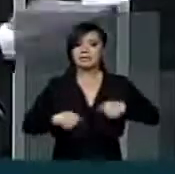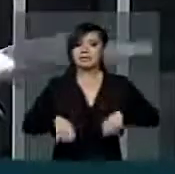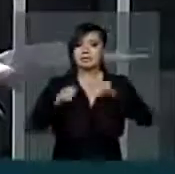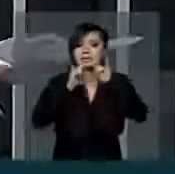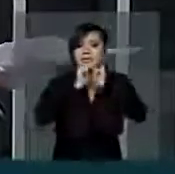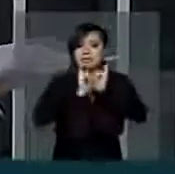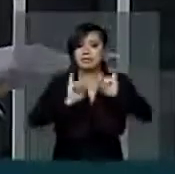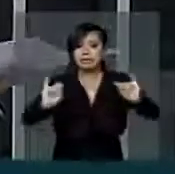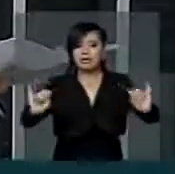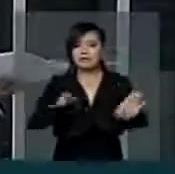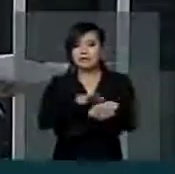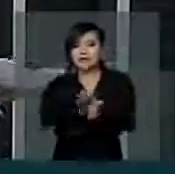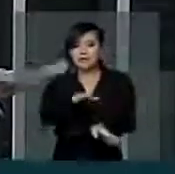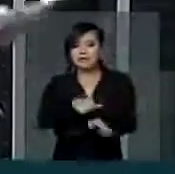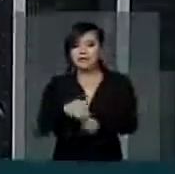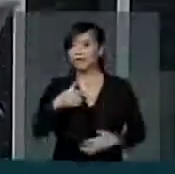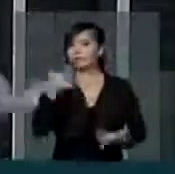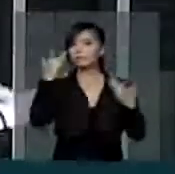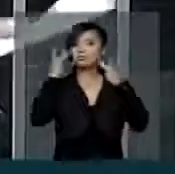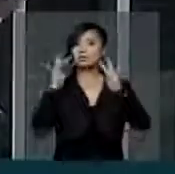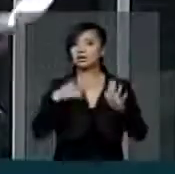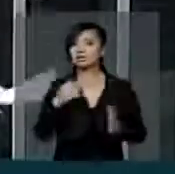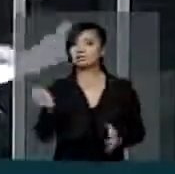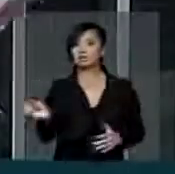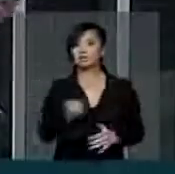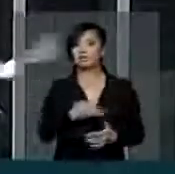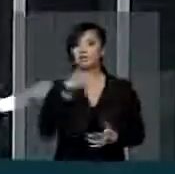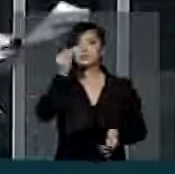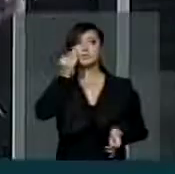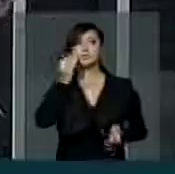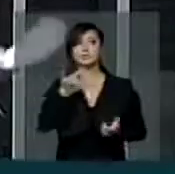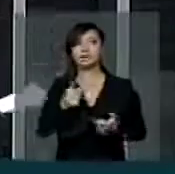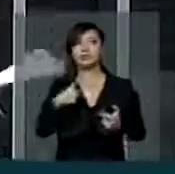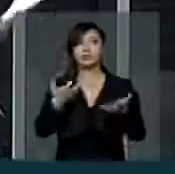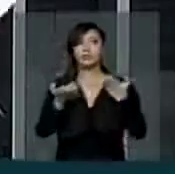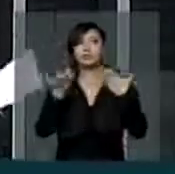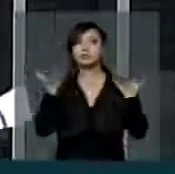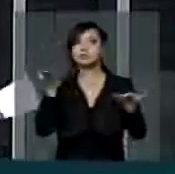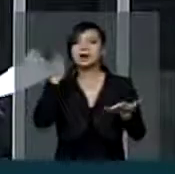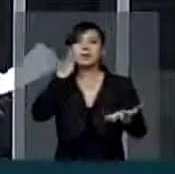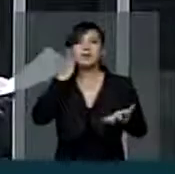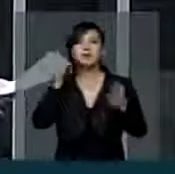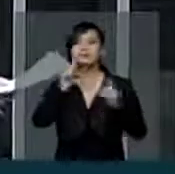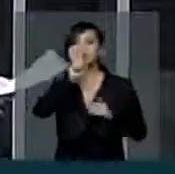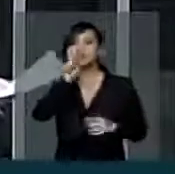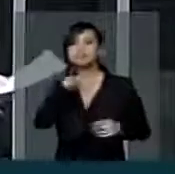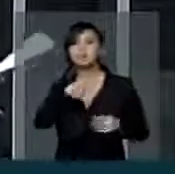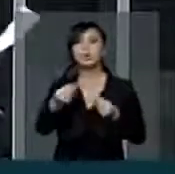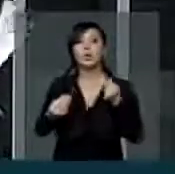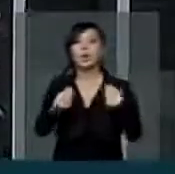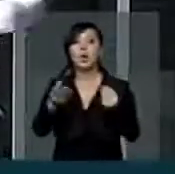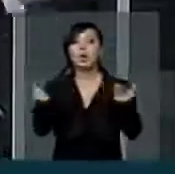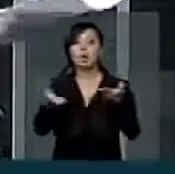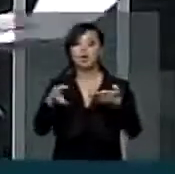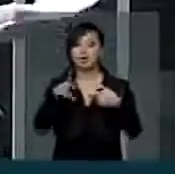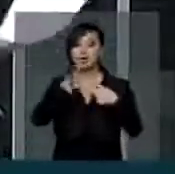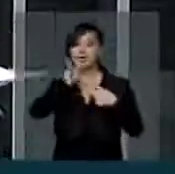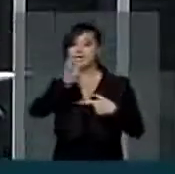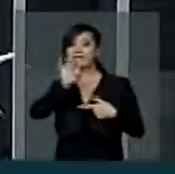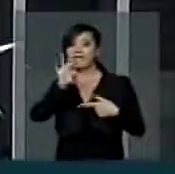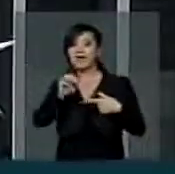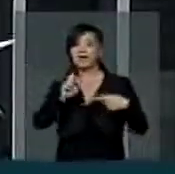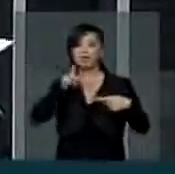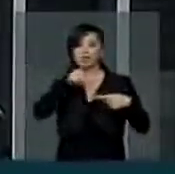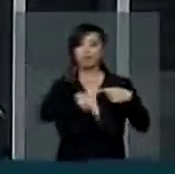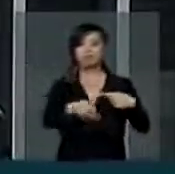Excelência, que tem mais experiência do que eu. Como é que vai ficar a história dos vetos para trás? Como é que vai se